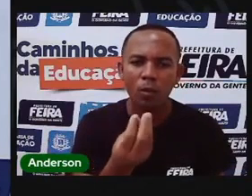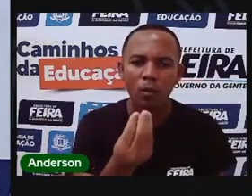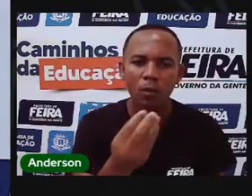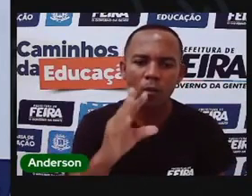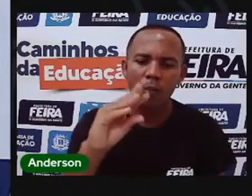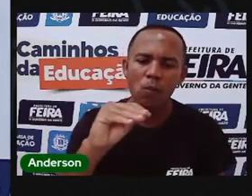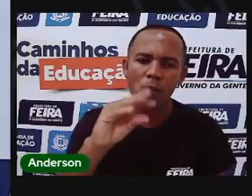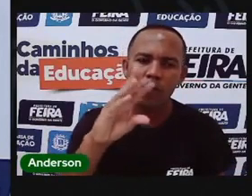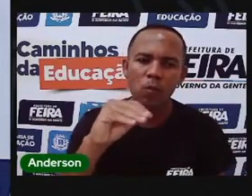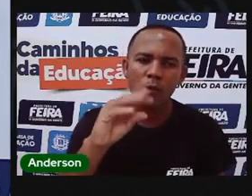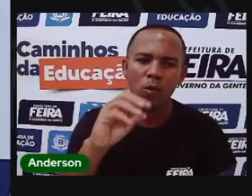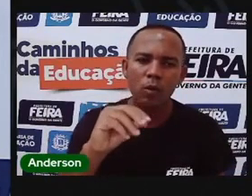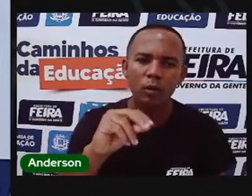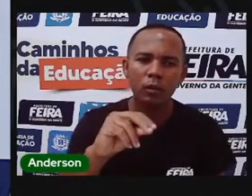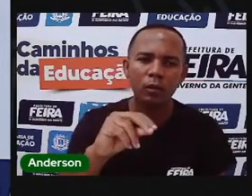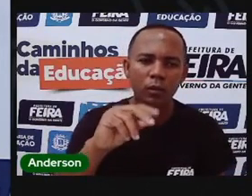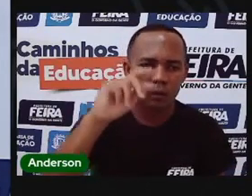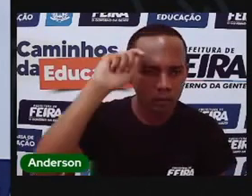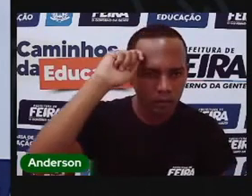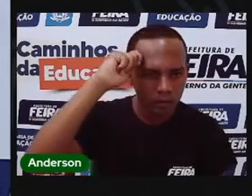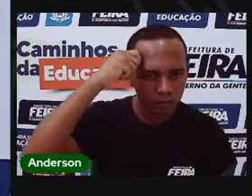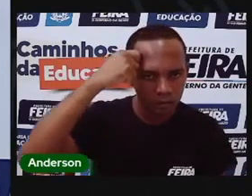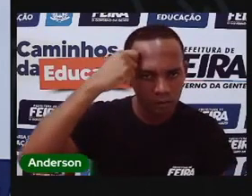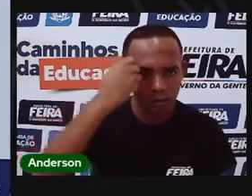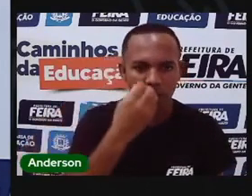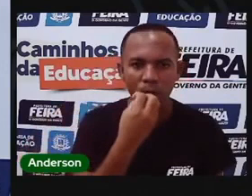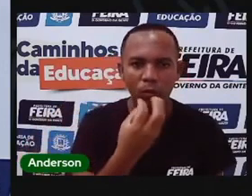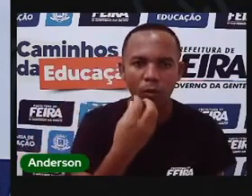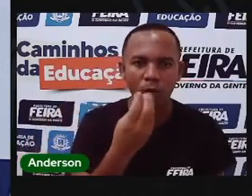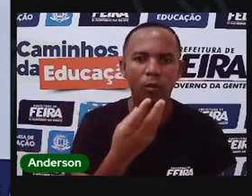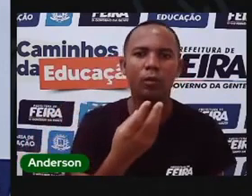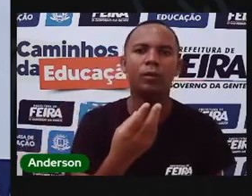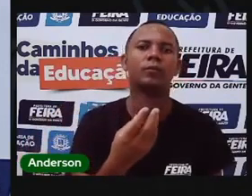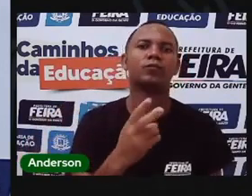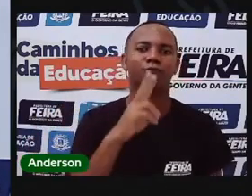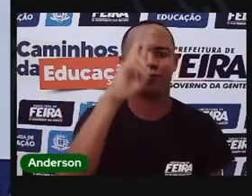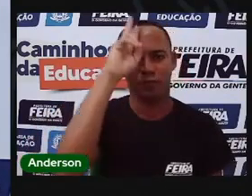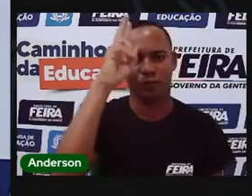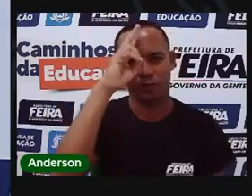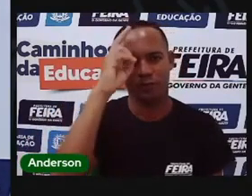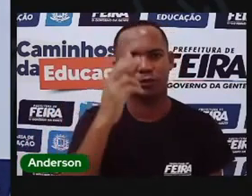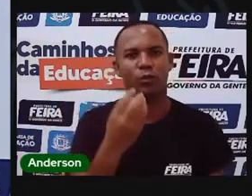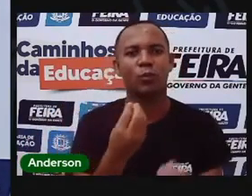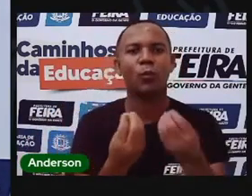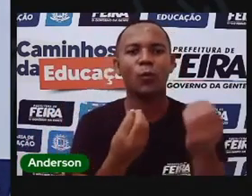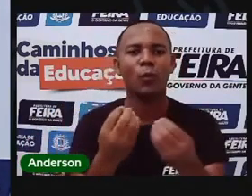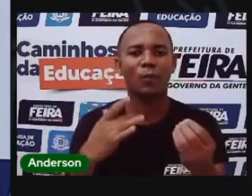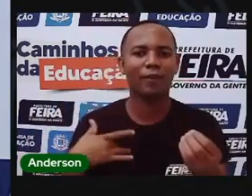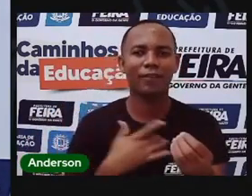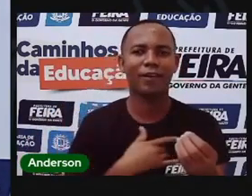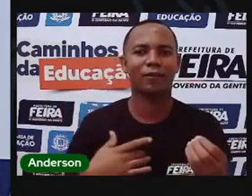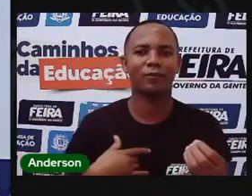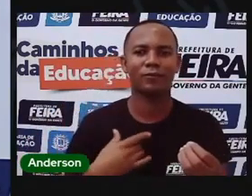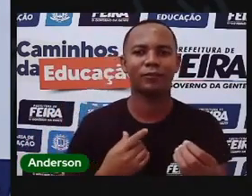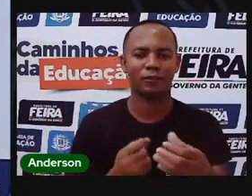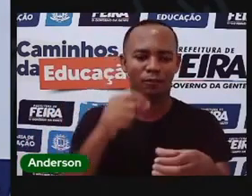vendo? Rico, escuro, olhem só, e rico em quê? Em nutrientes. Porque se o meu solo ele não tem nutrientes,